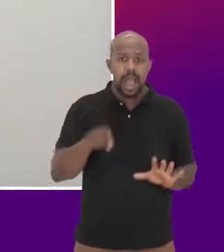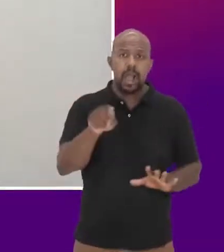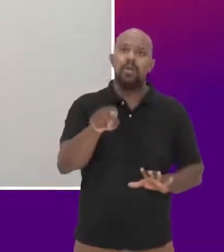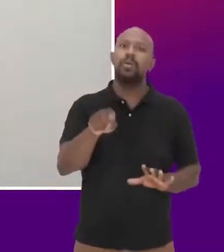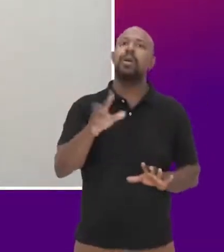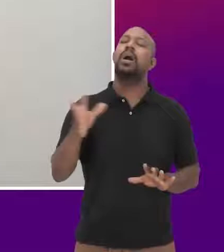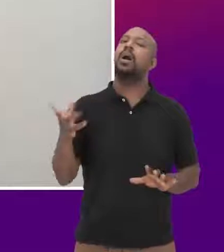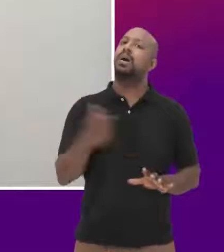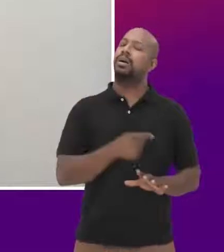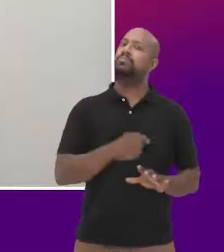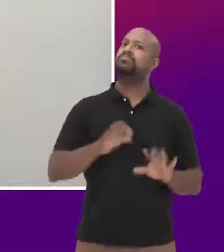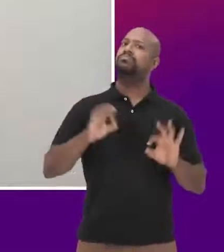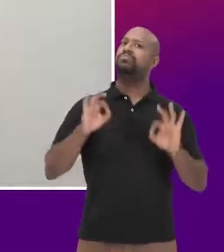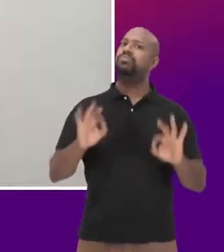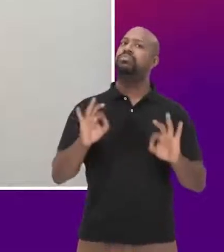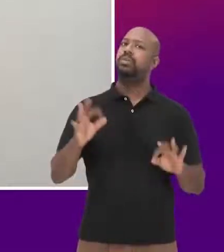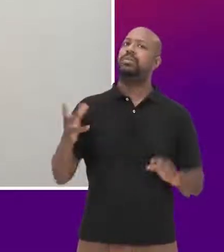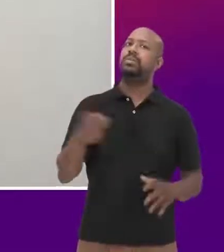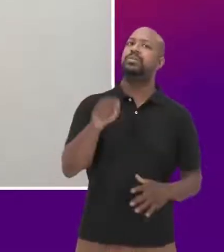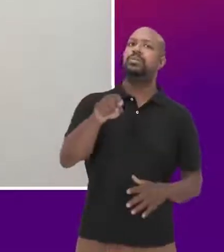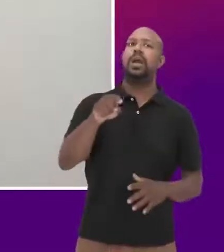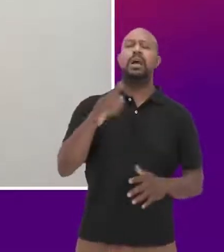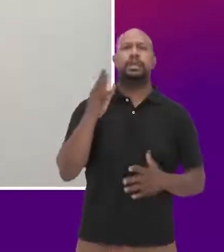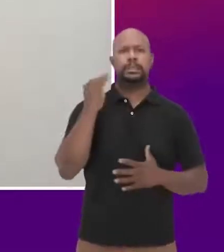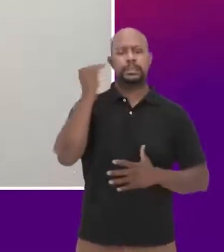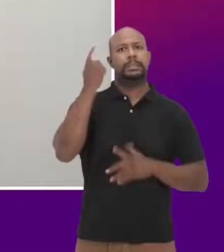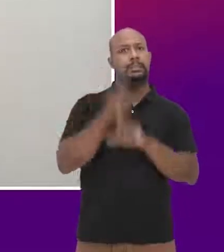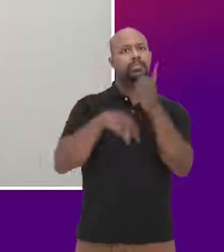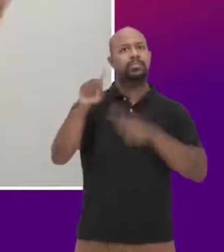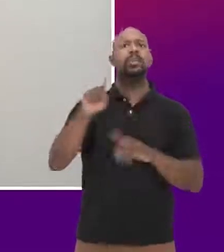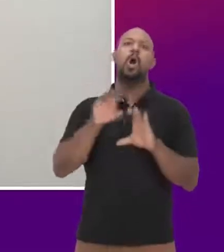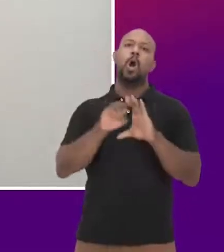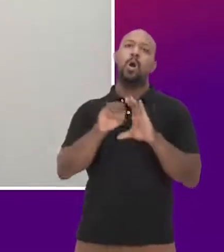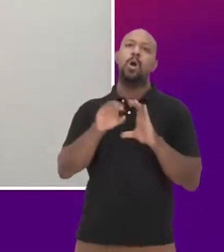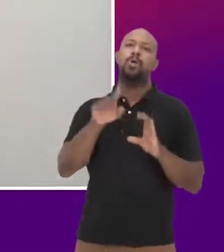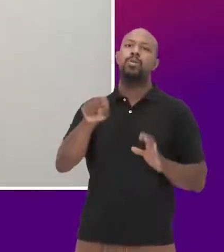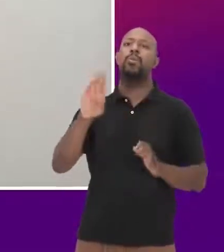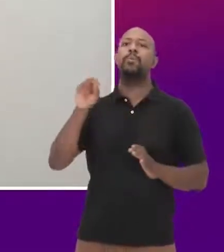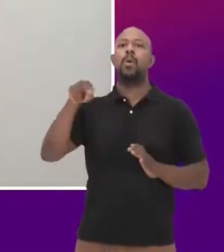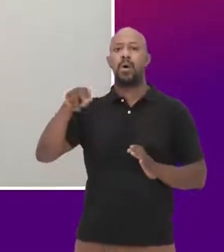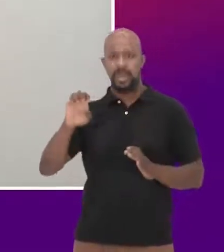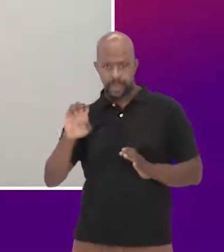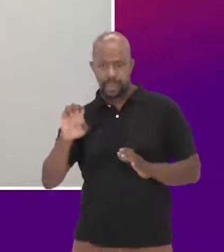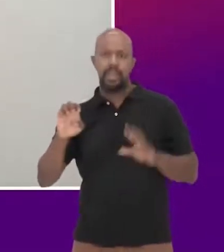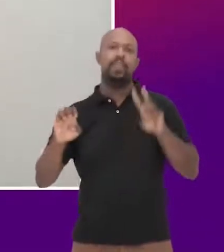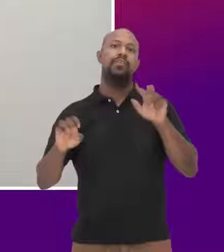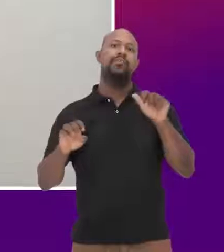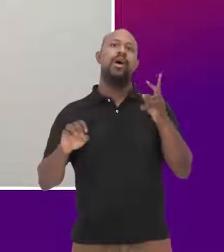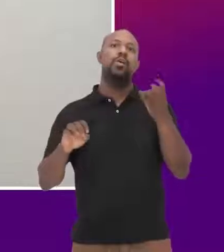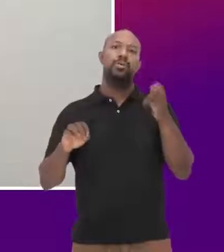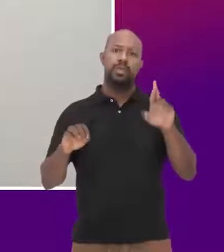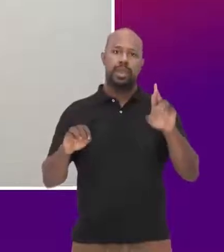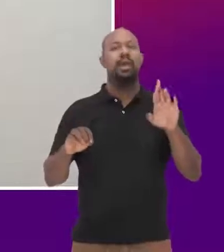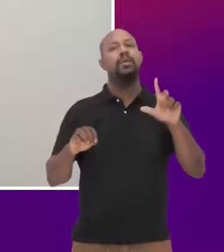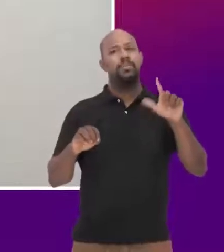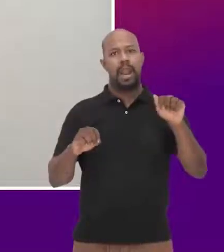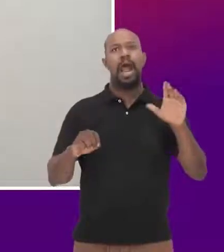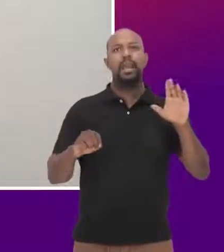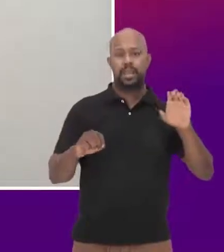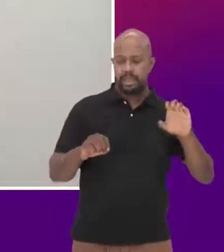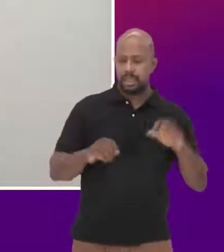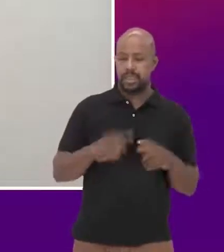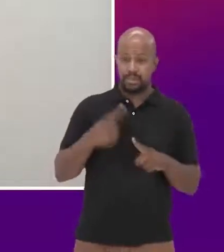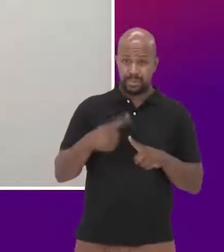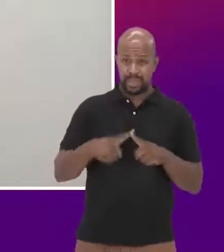grande mérito da história da Rede Globo e particularmente do Boni e do Walter Clark. Porque você